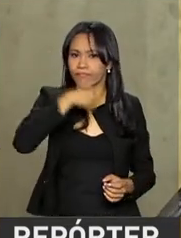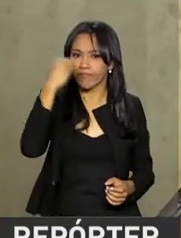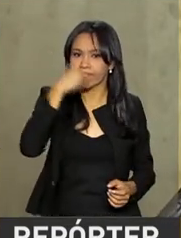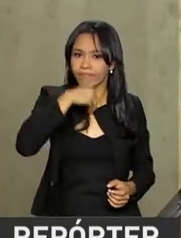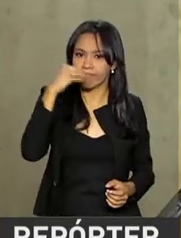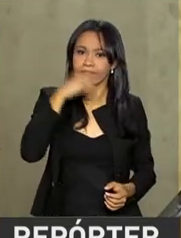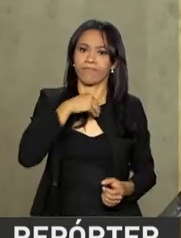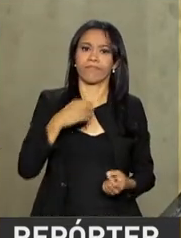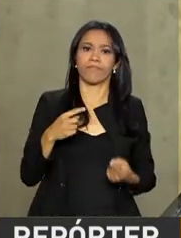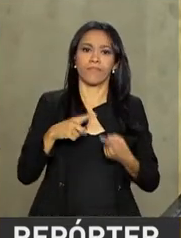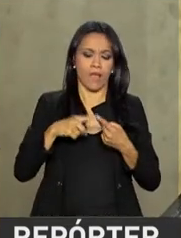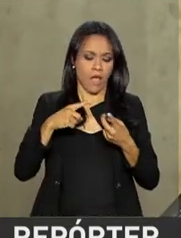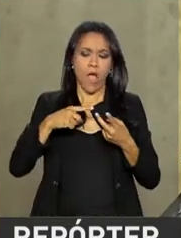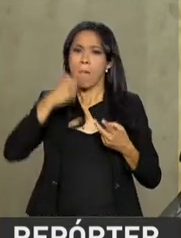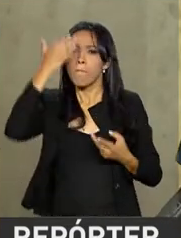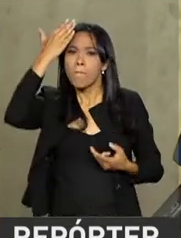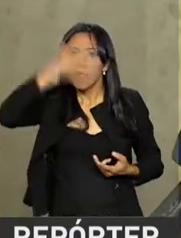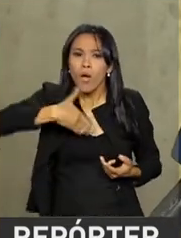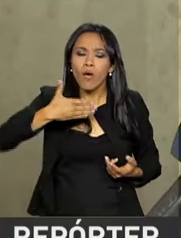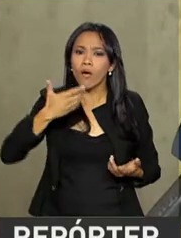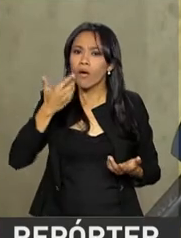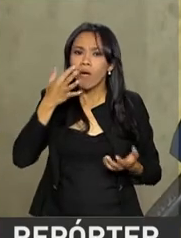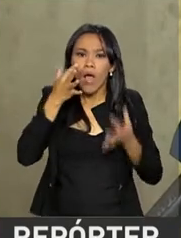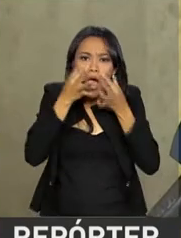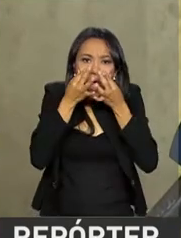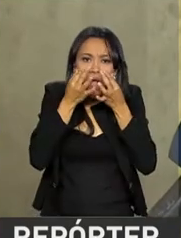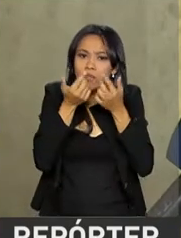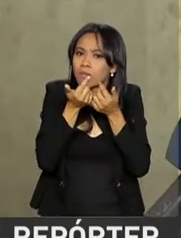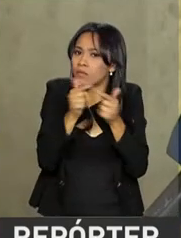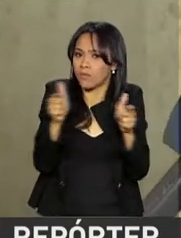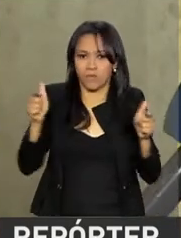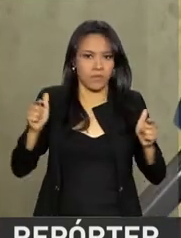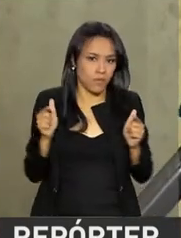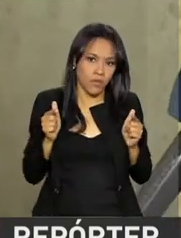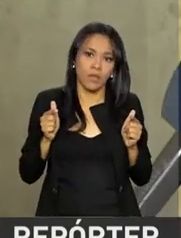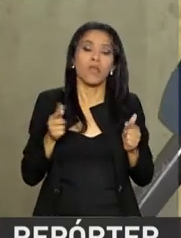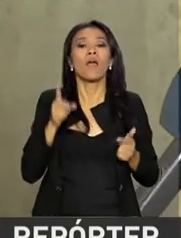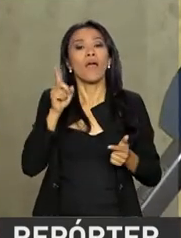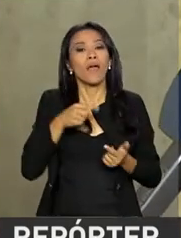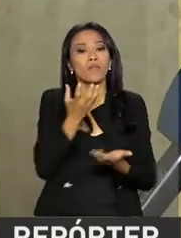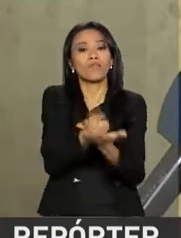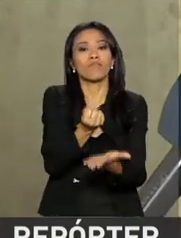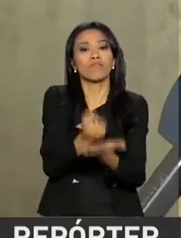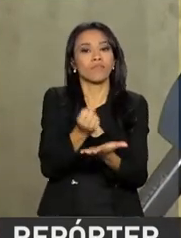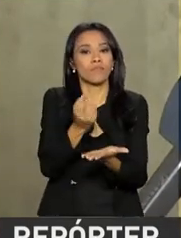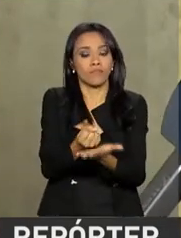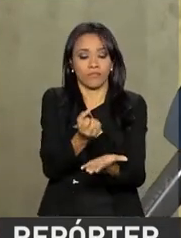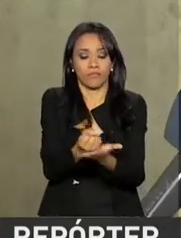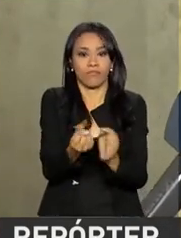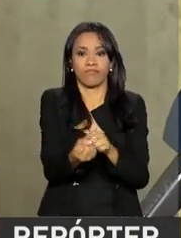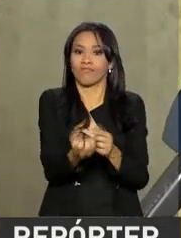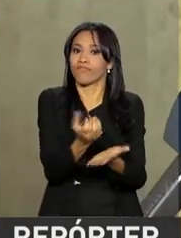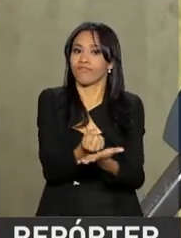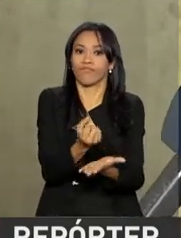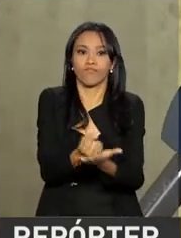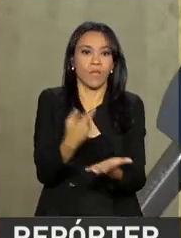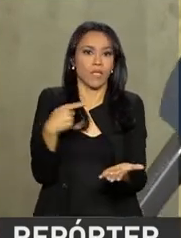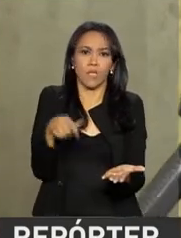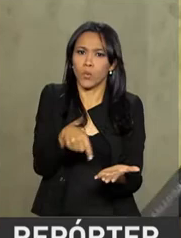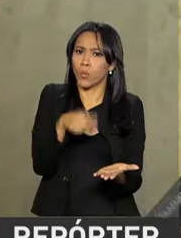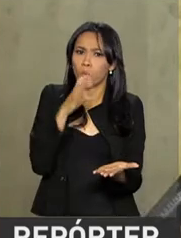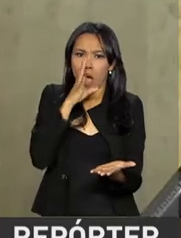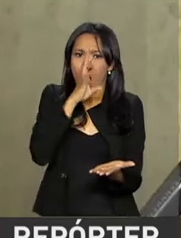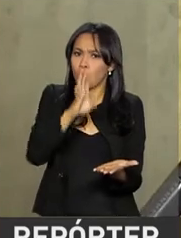sem provas baseado num áudio que não compromete o presidente que